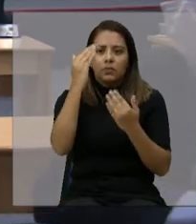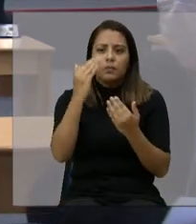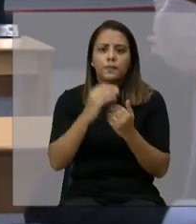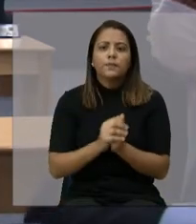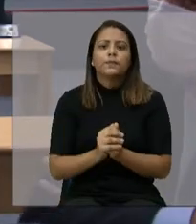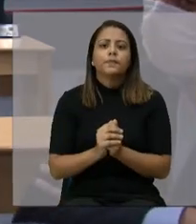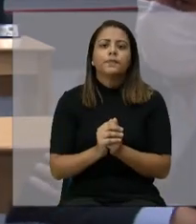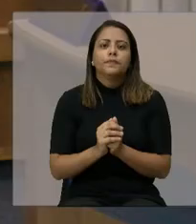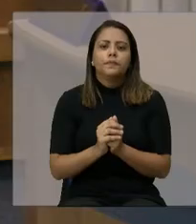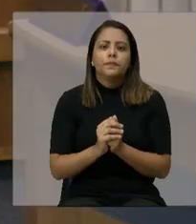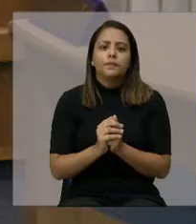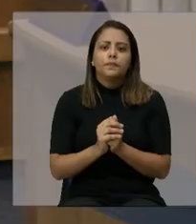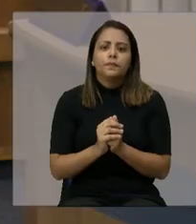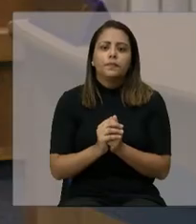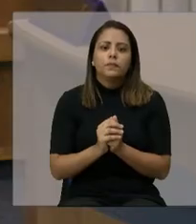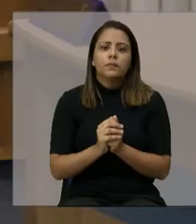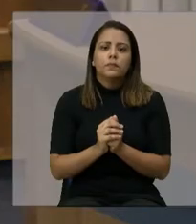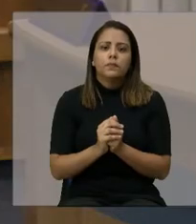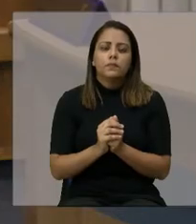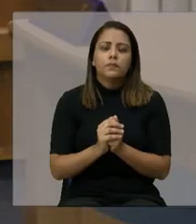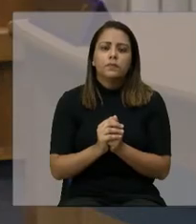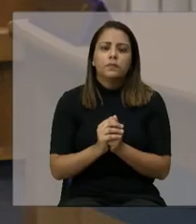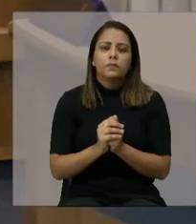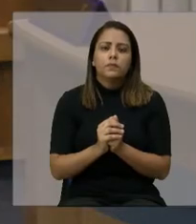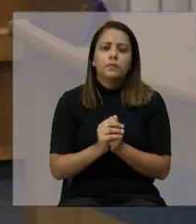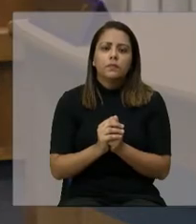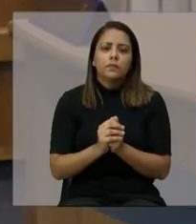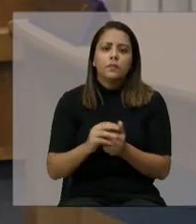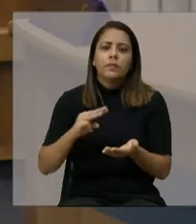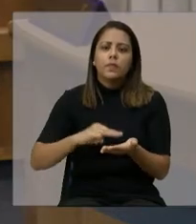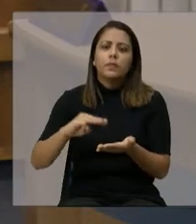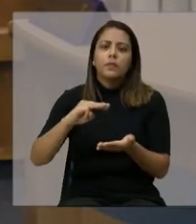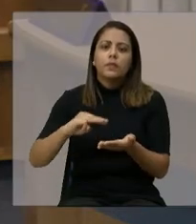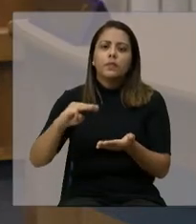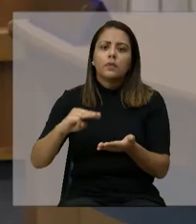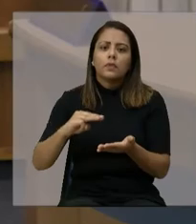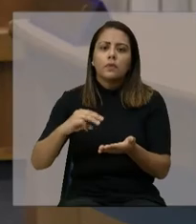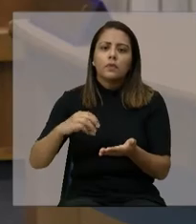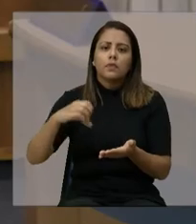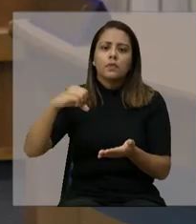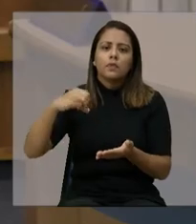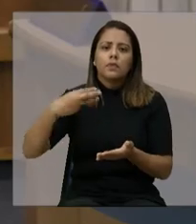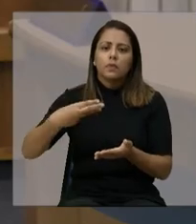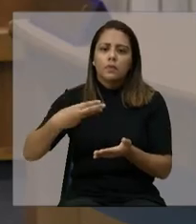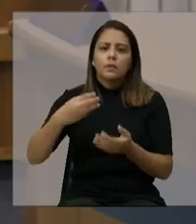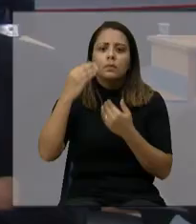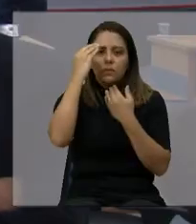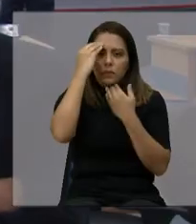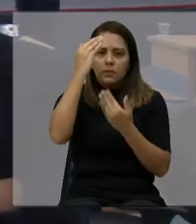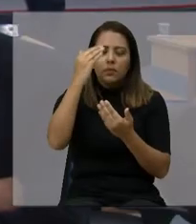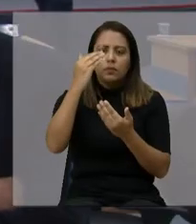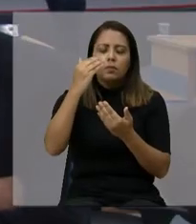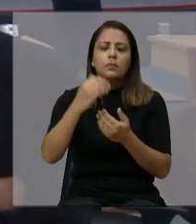Retificando, presidente, destaque da moção 93. Obrigado.